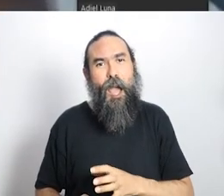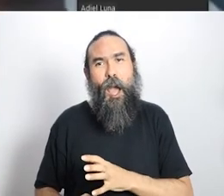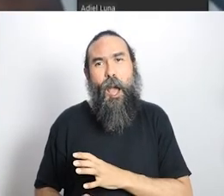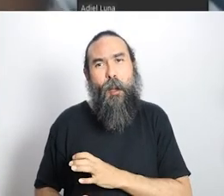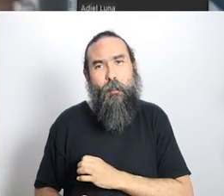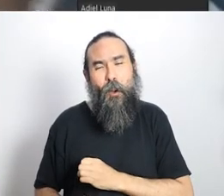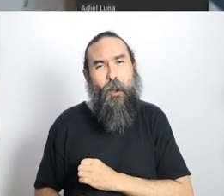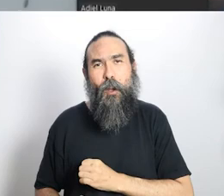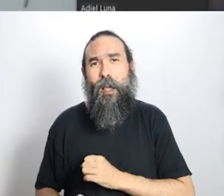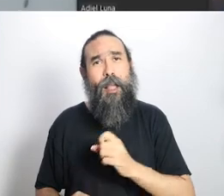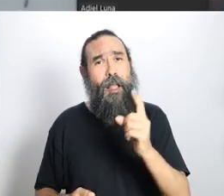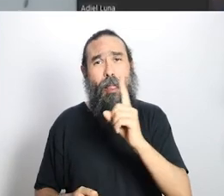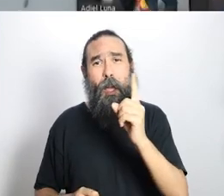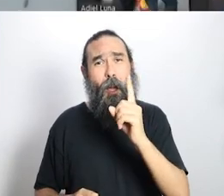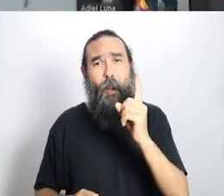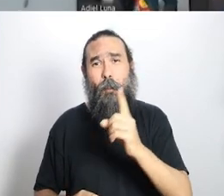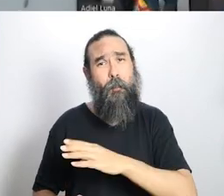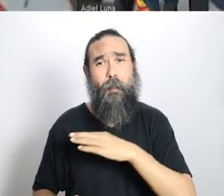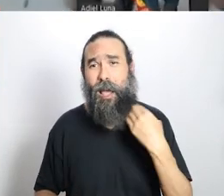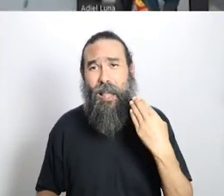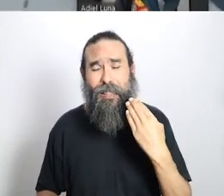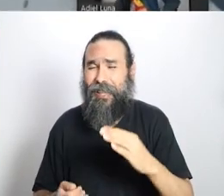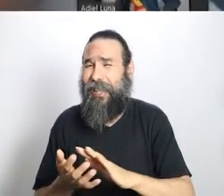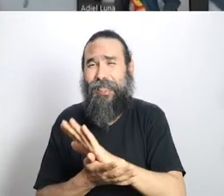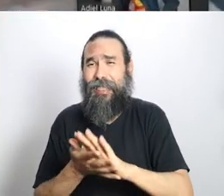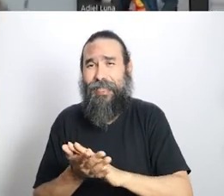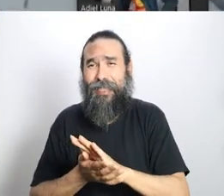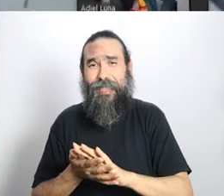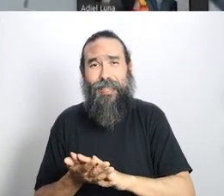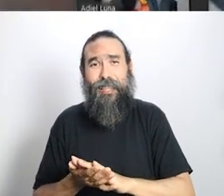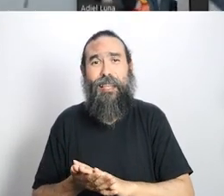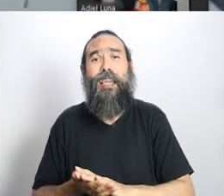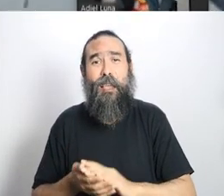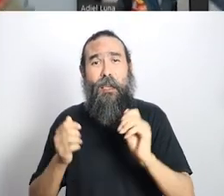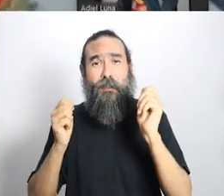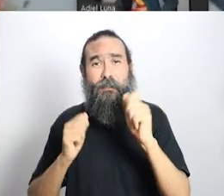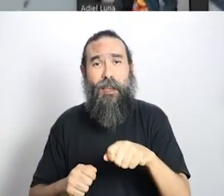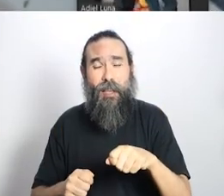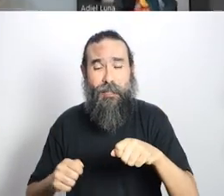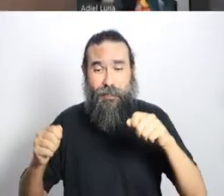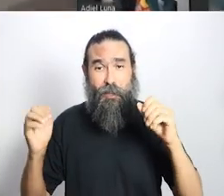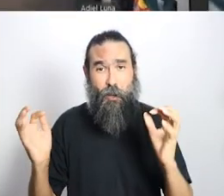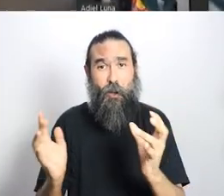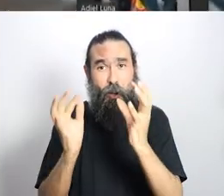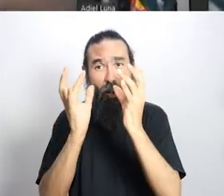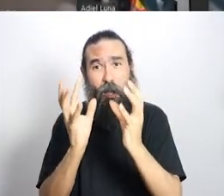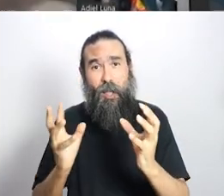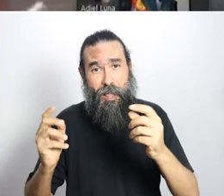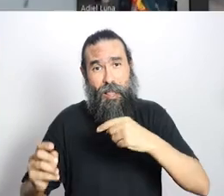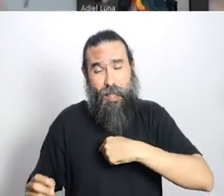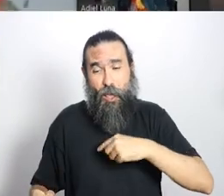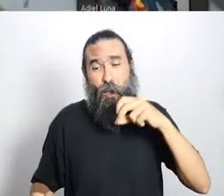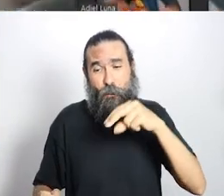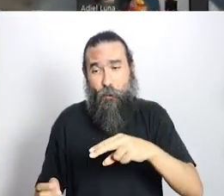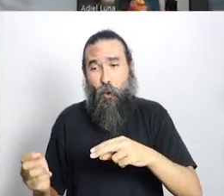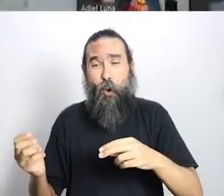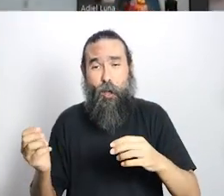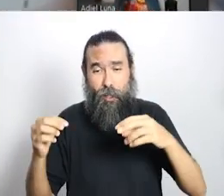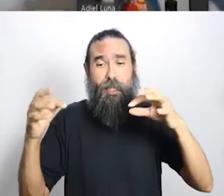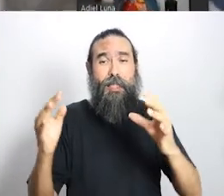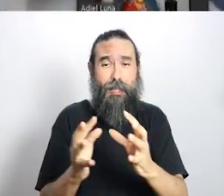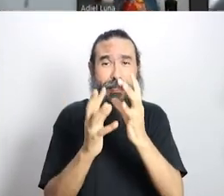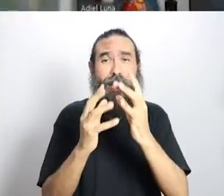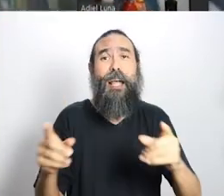Faz 7 anos que vem, amor não mata ninguém. Faz a roda cirandeiro que eu vou